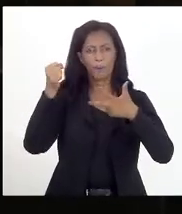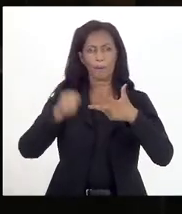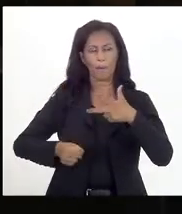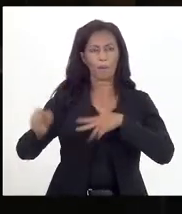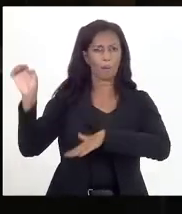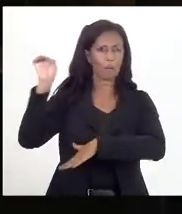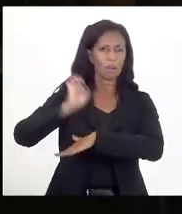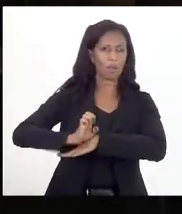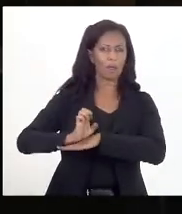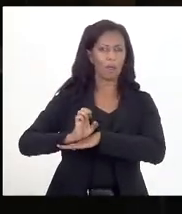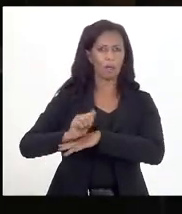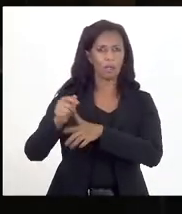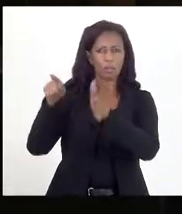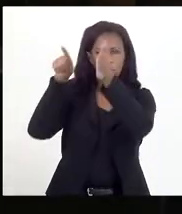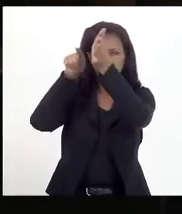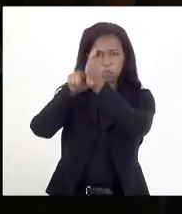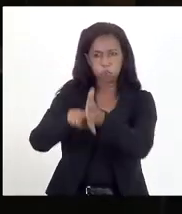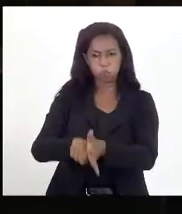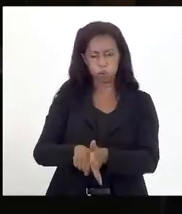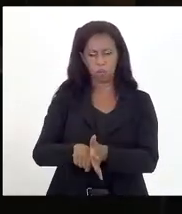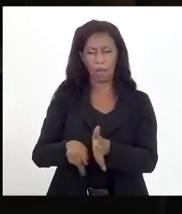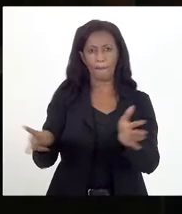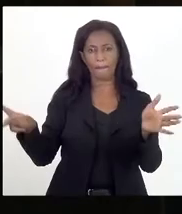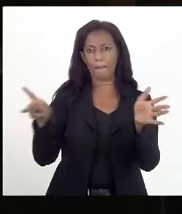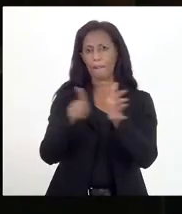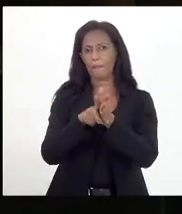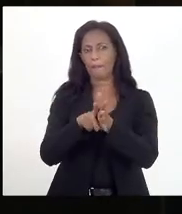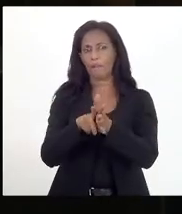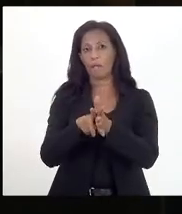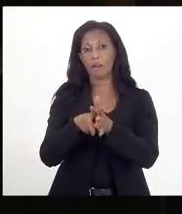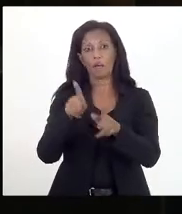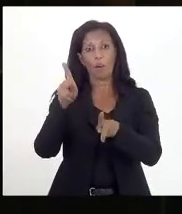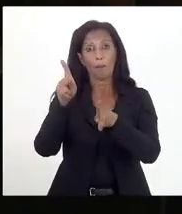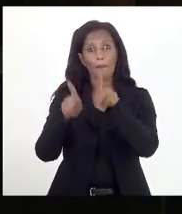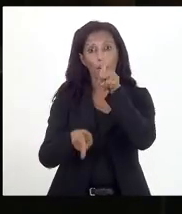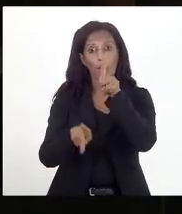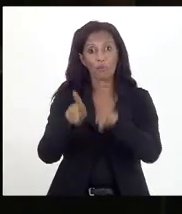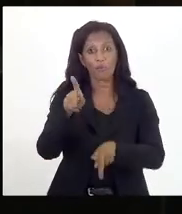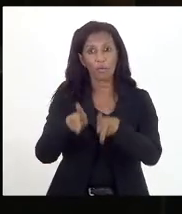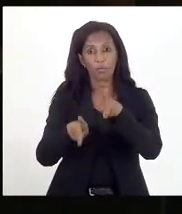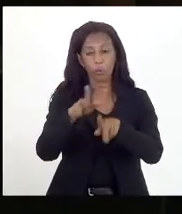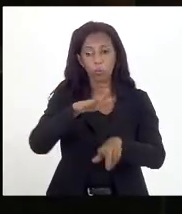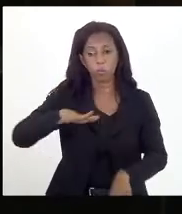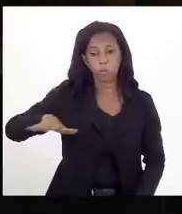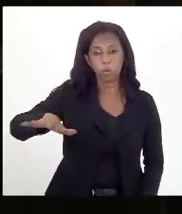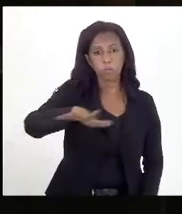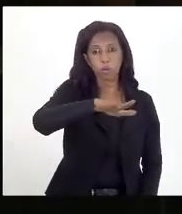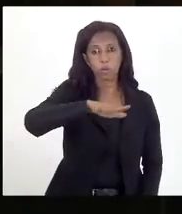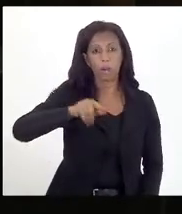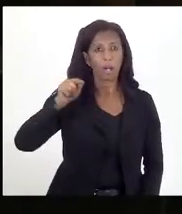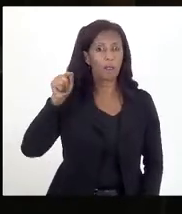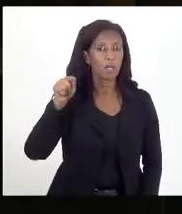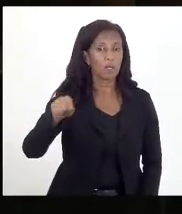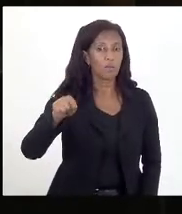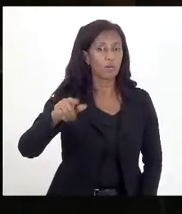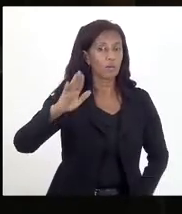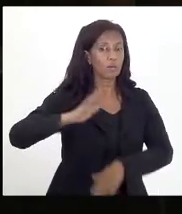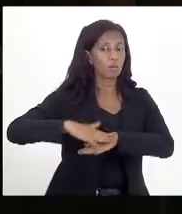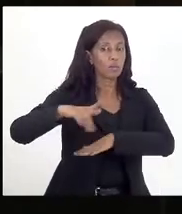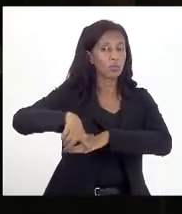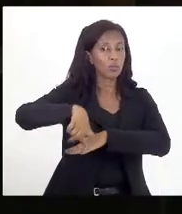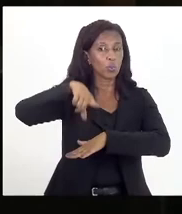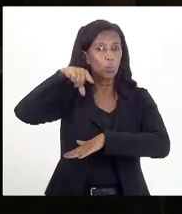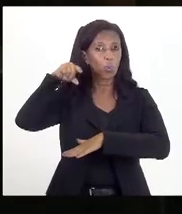que em última análise pertencem ao povo e foram erigidas a